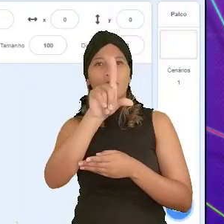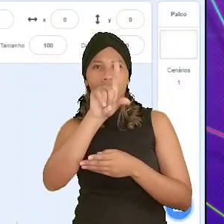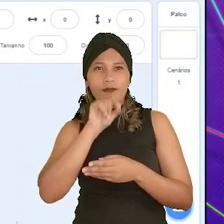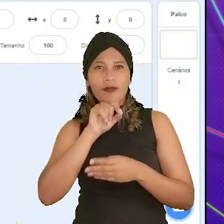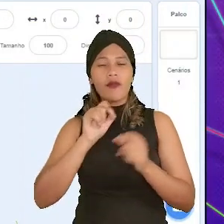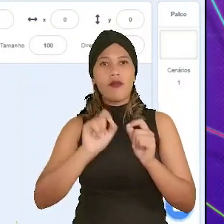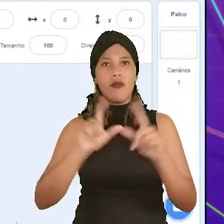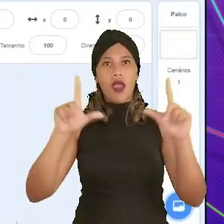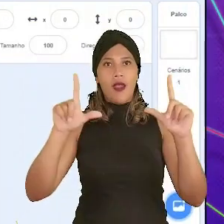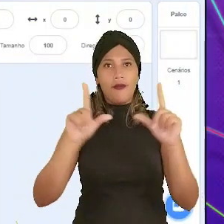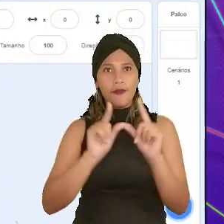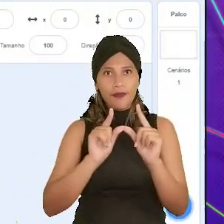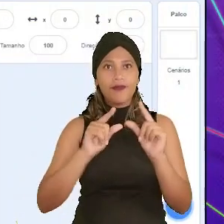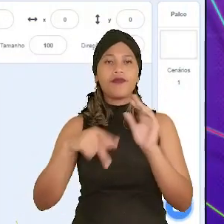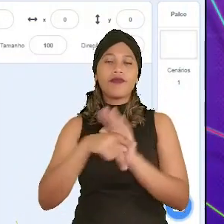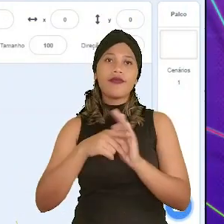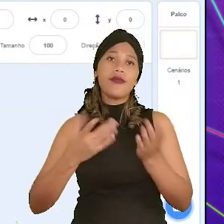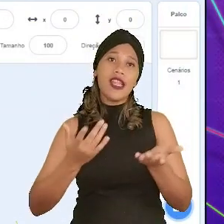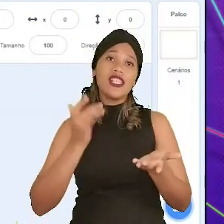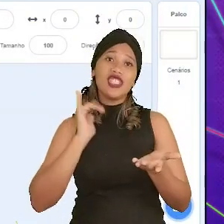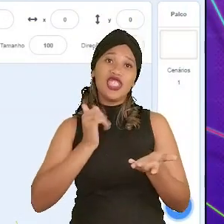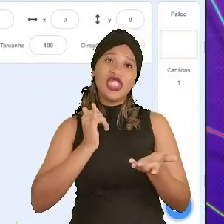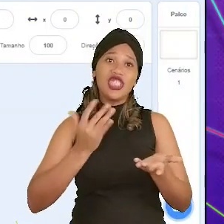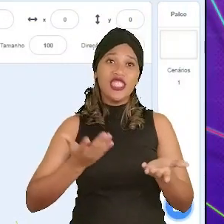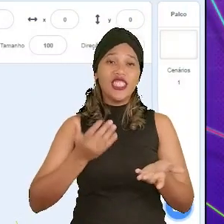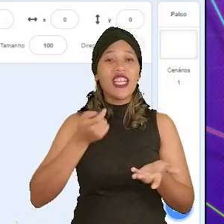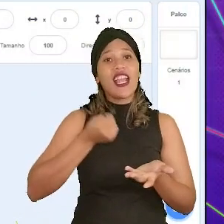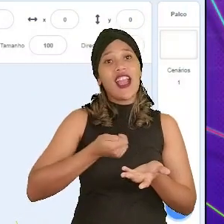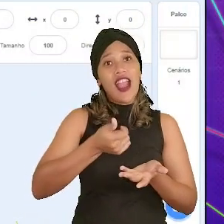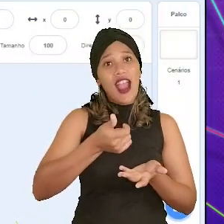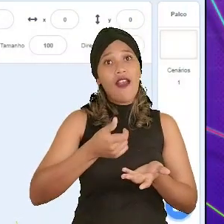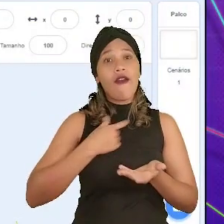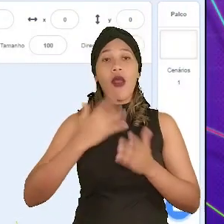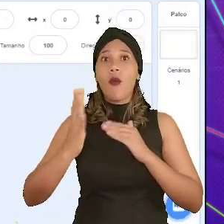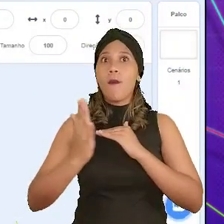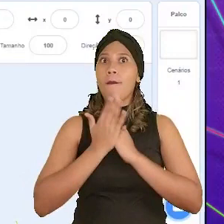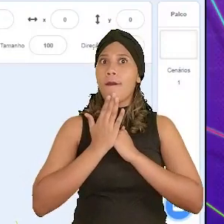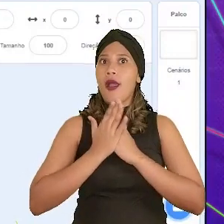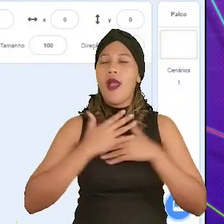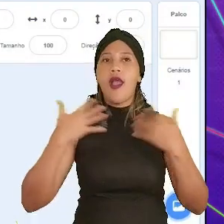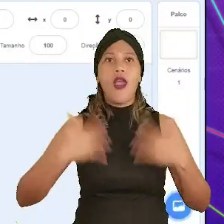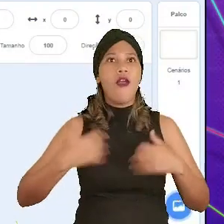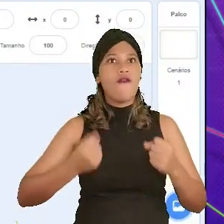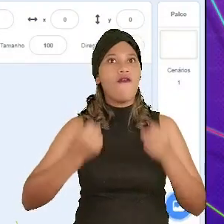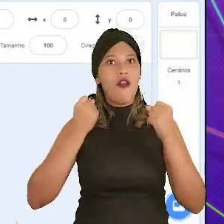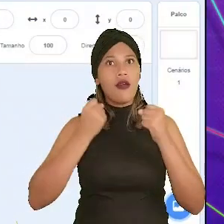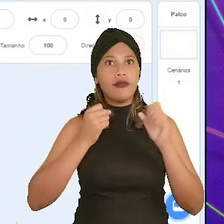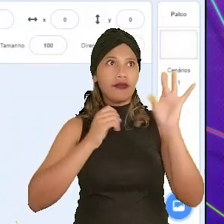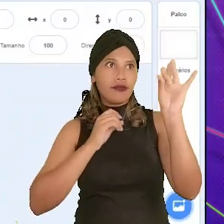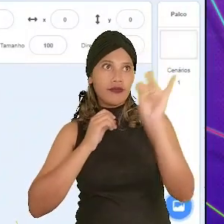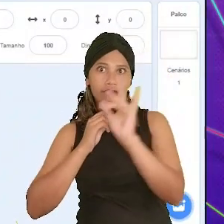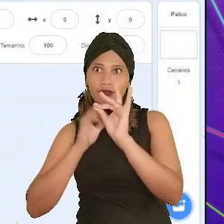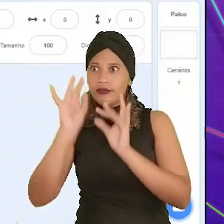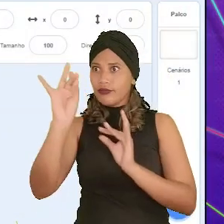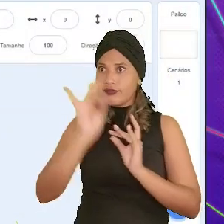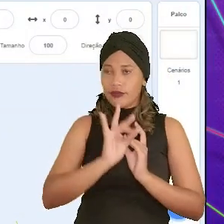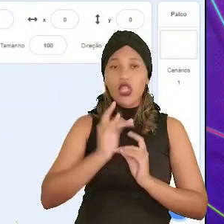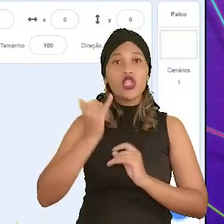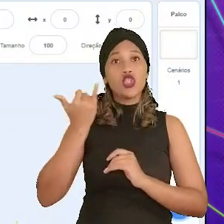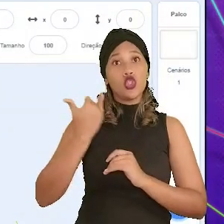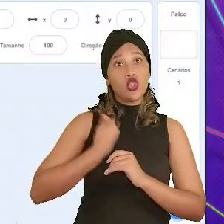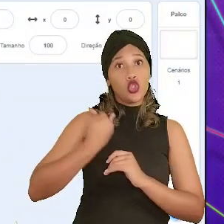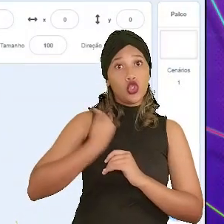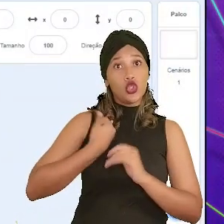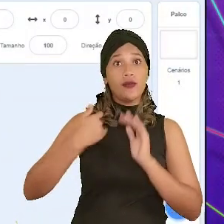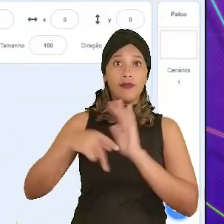de minimizar e maximizar a tela de dicas. Isso vai nos ajudar muito na parte que teremos que arrastar os blocos de